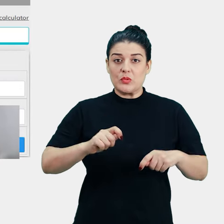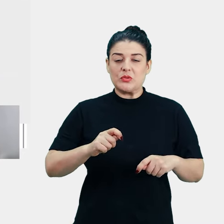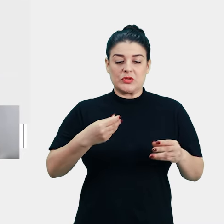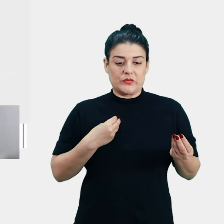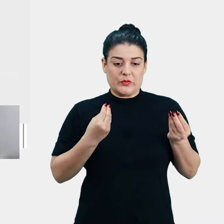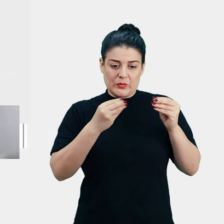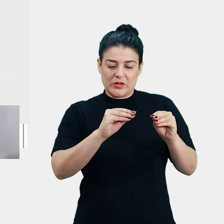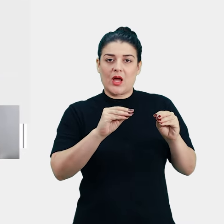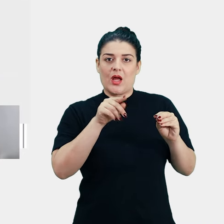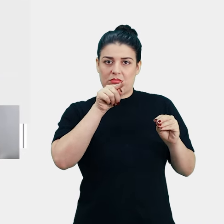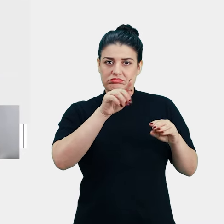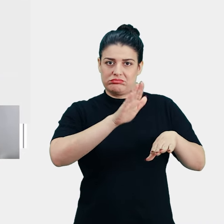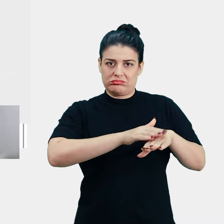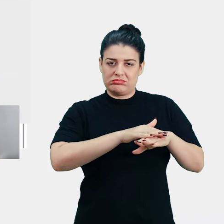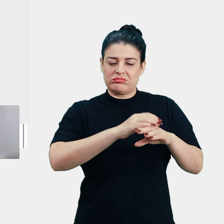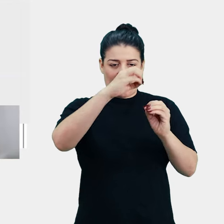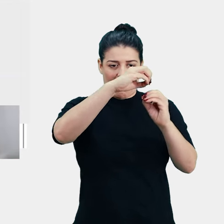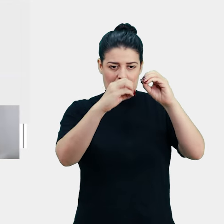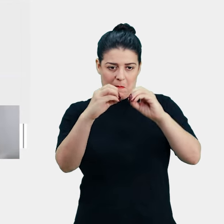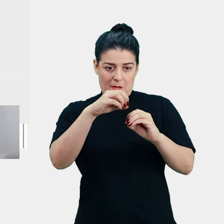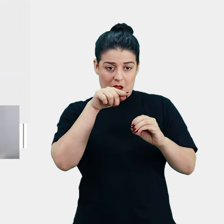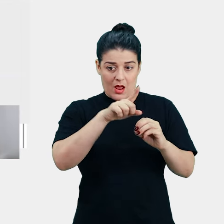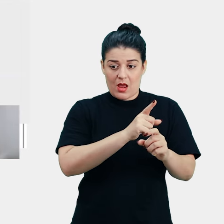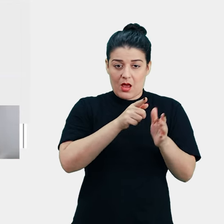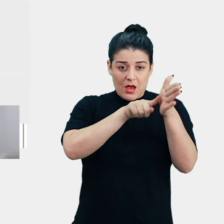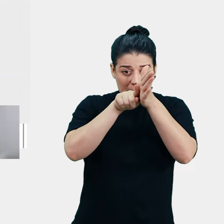fórmula molecular, e aí ele localiza